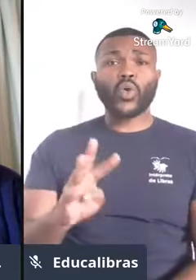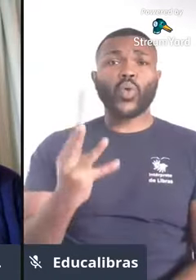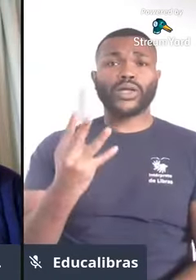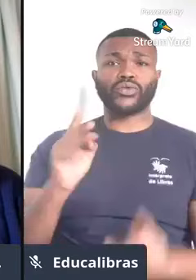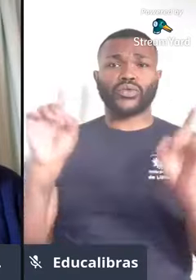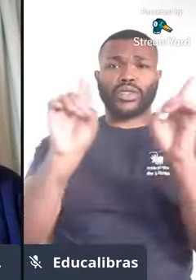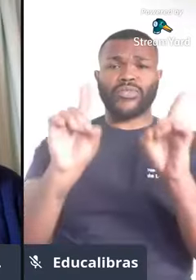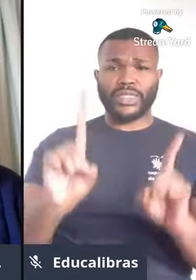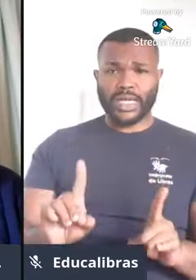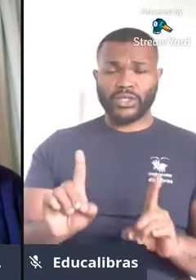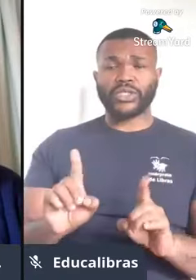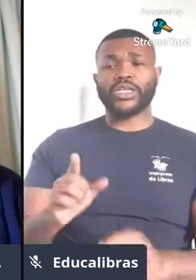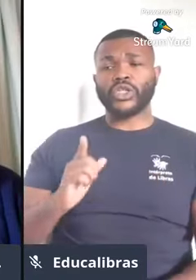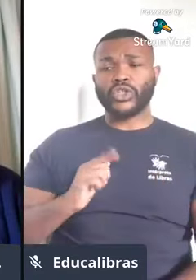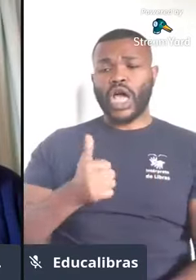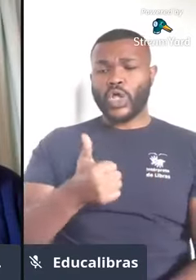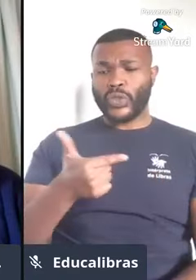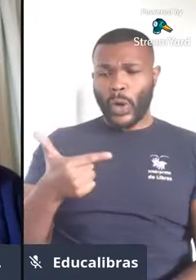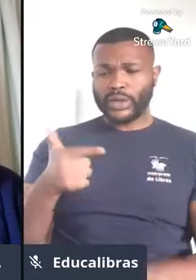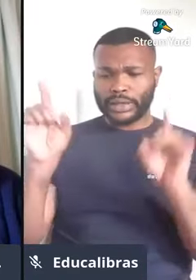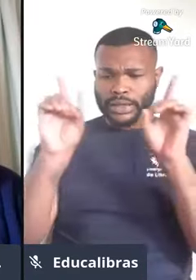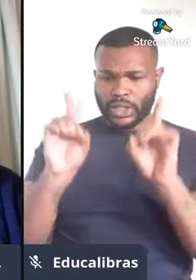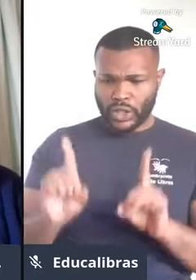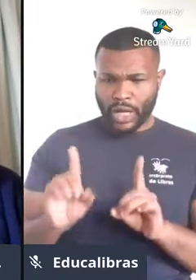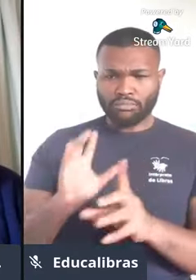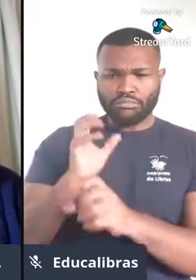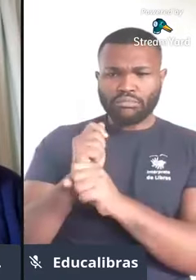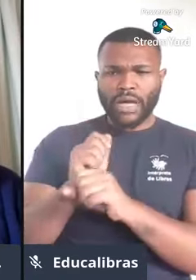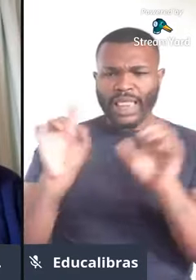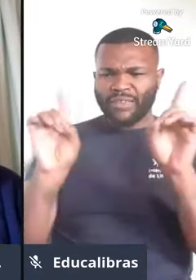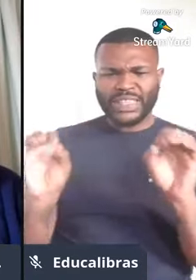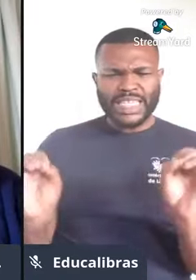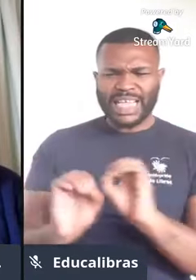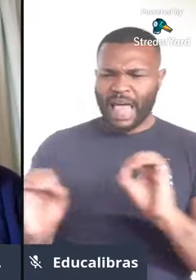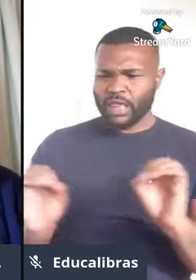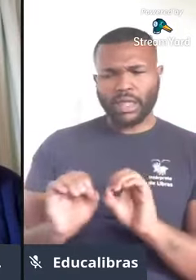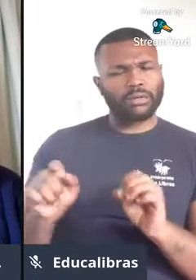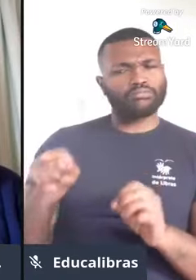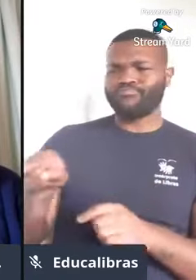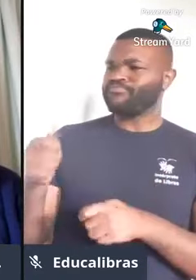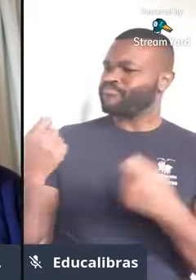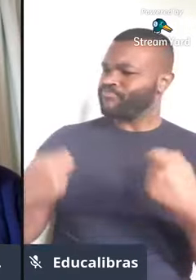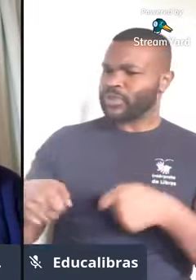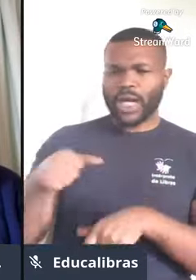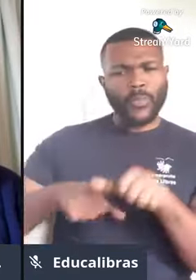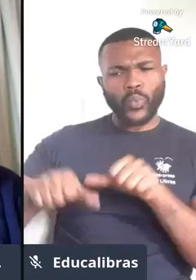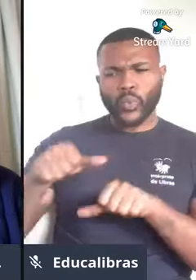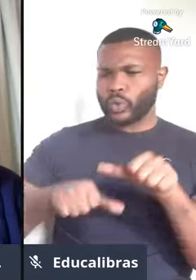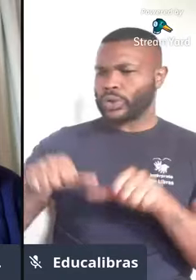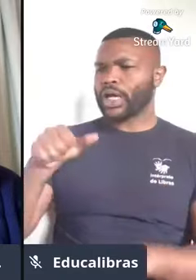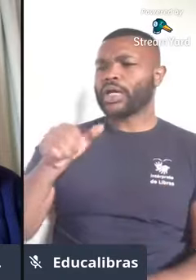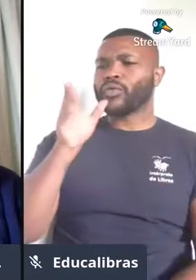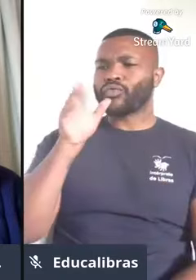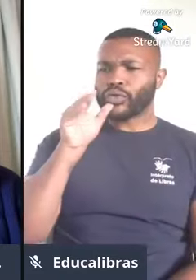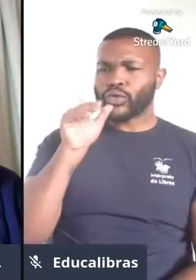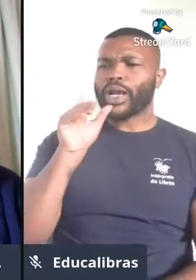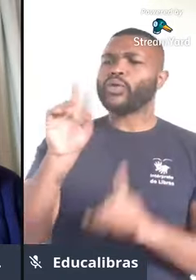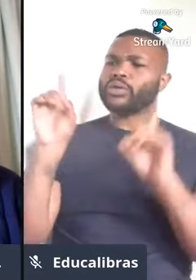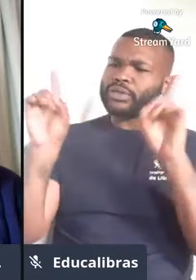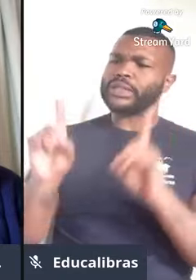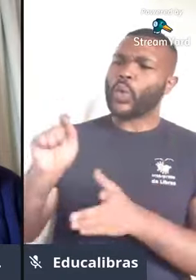12 estagiários, nenhum com deficiência. Eu falei, nós vamos mudar esse quadro, o dos servidores aos poucos, mas os